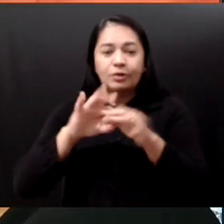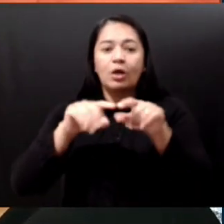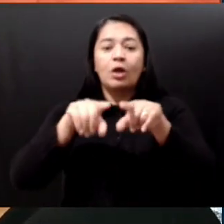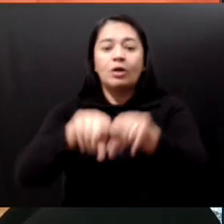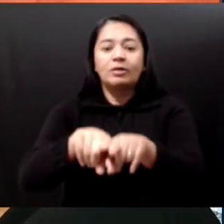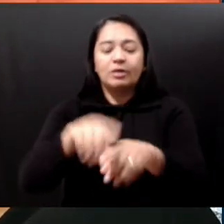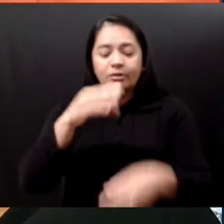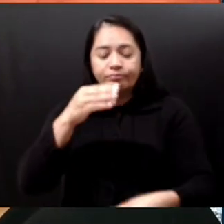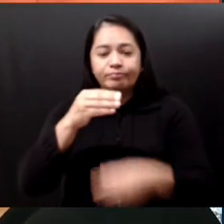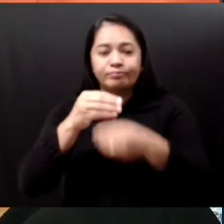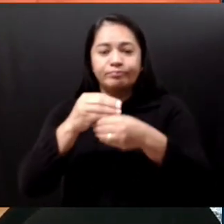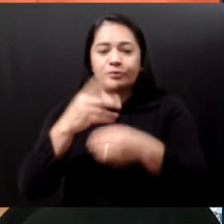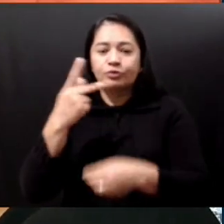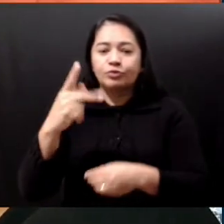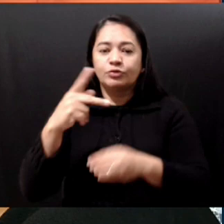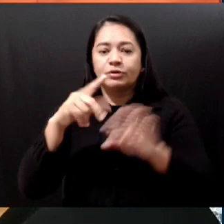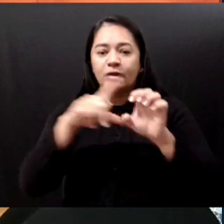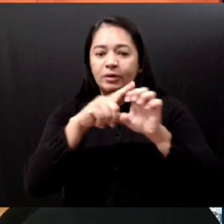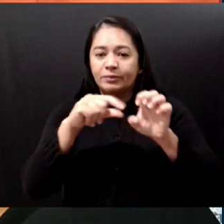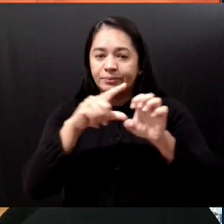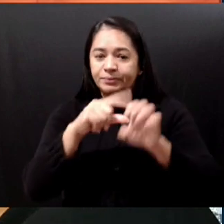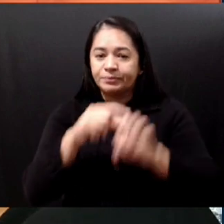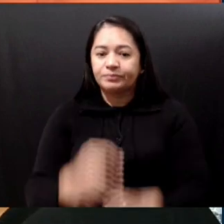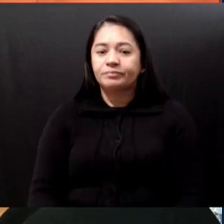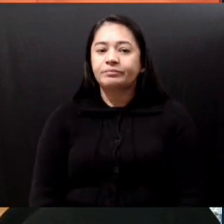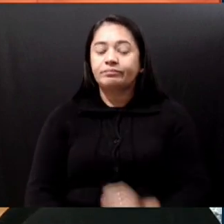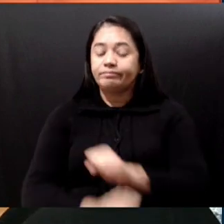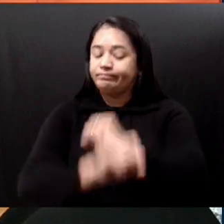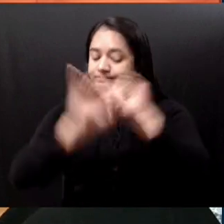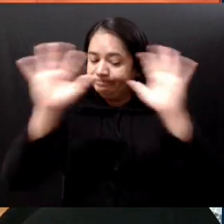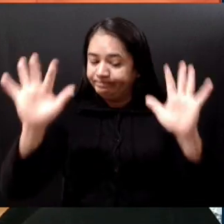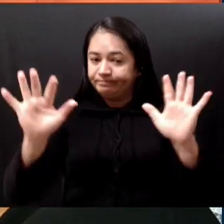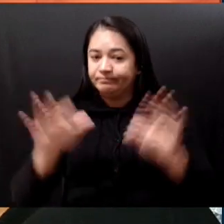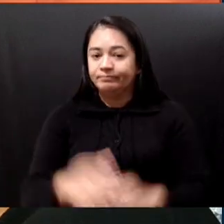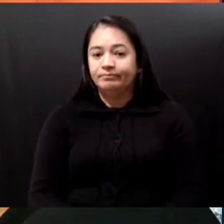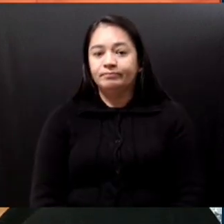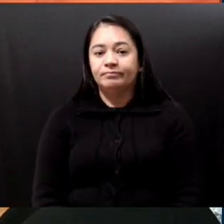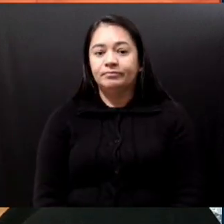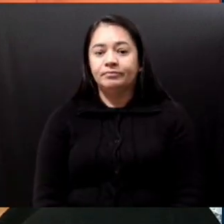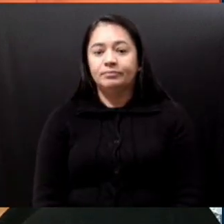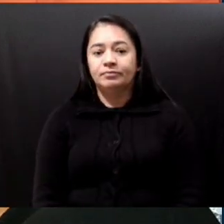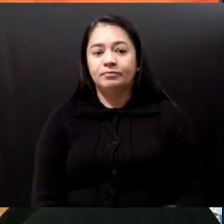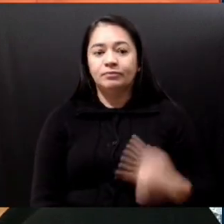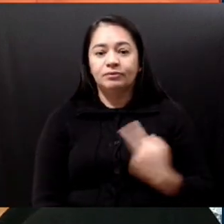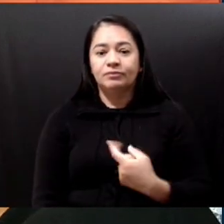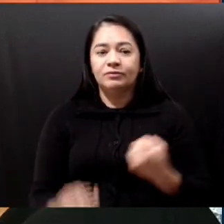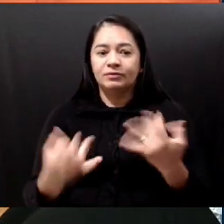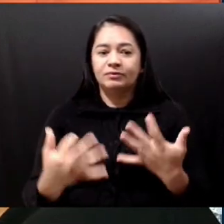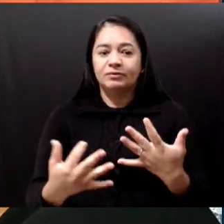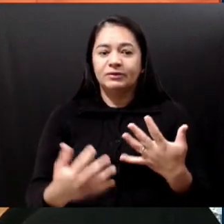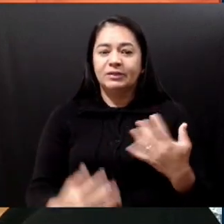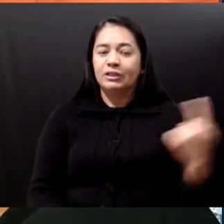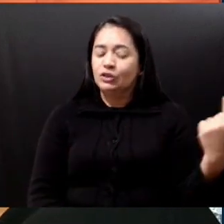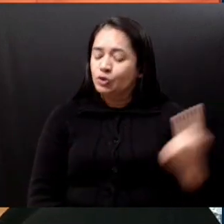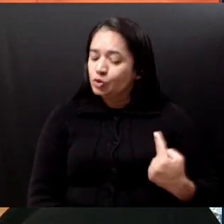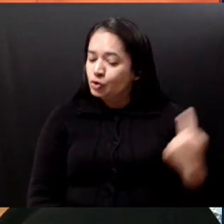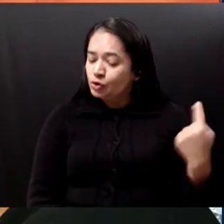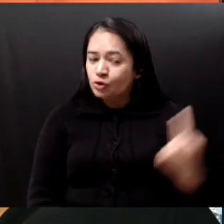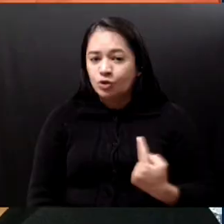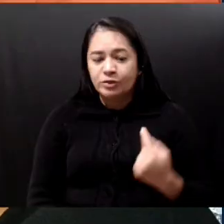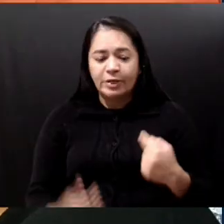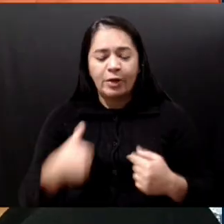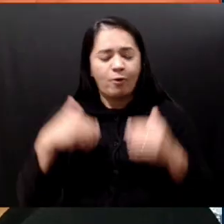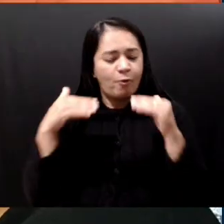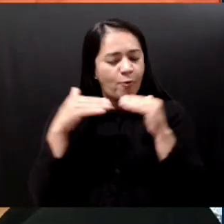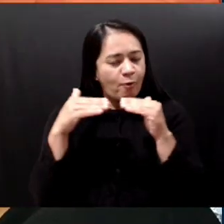seu empreendedorismo. Claro, claro. Bom, a gente falou, né, ser muito sozinho, concordo 100% com você que você tem que